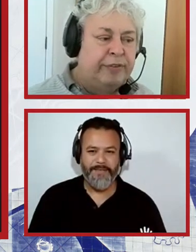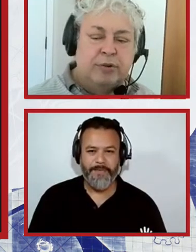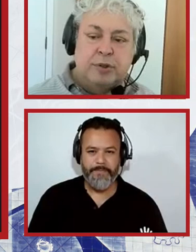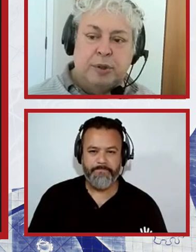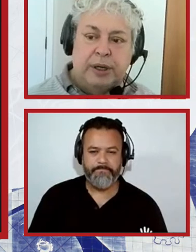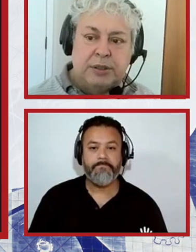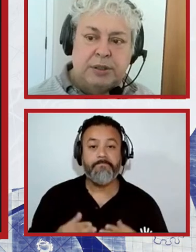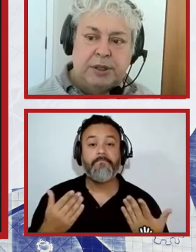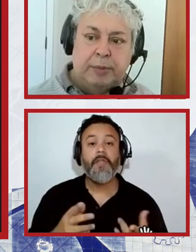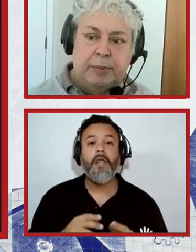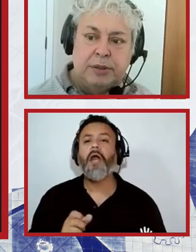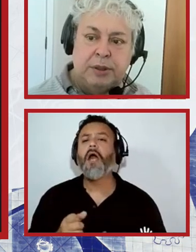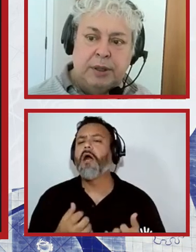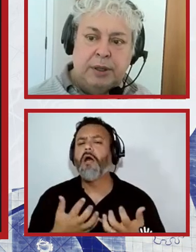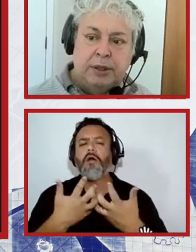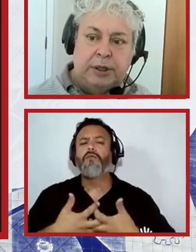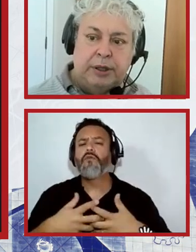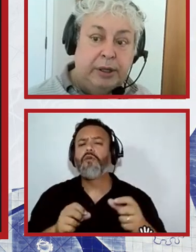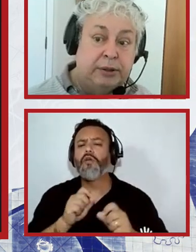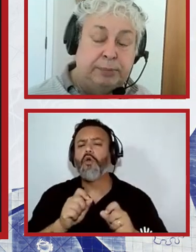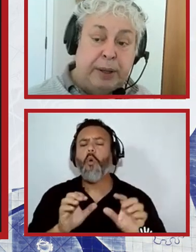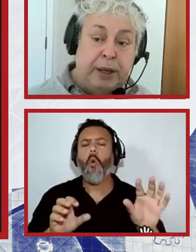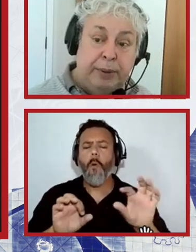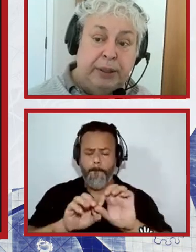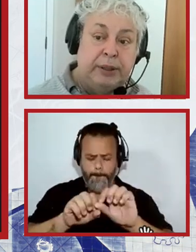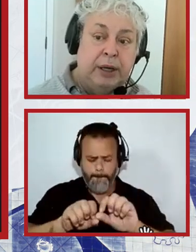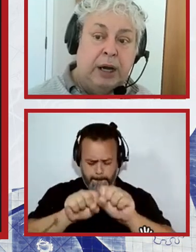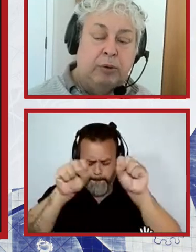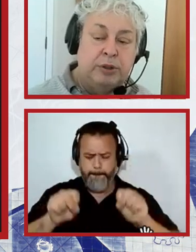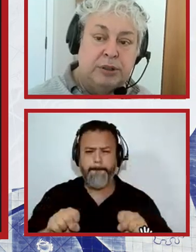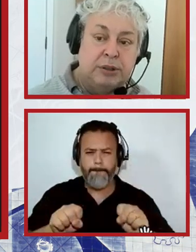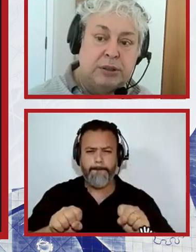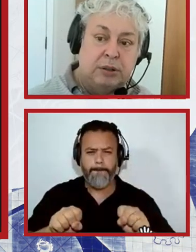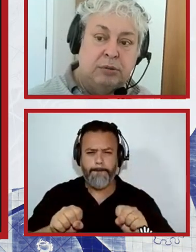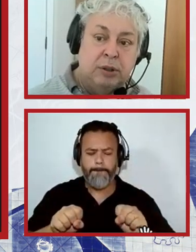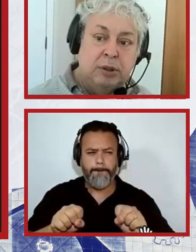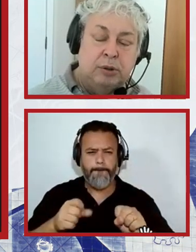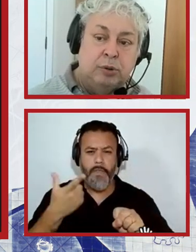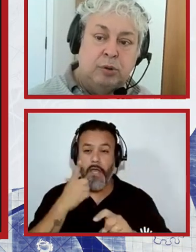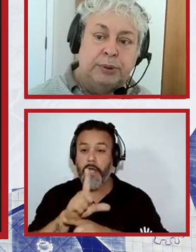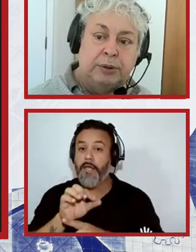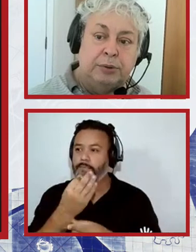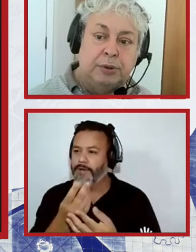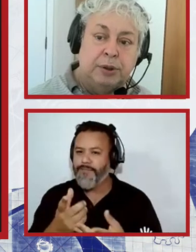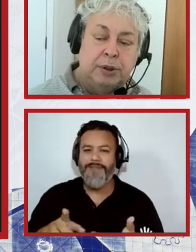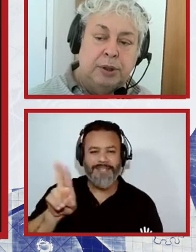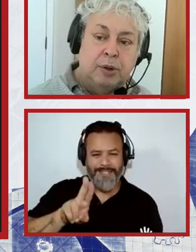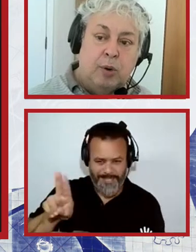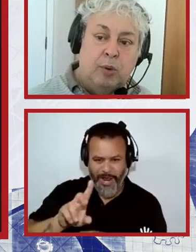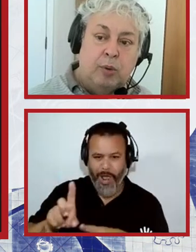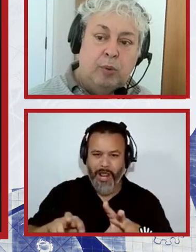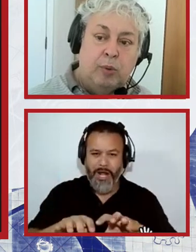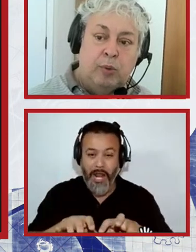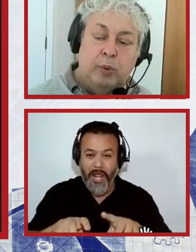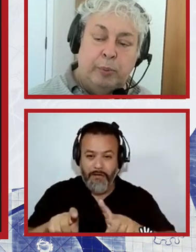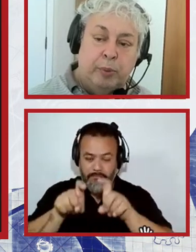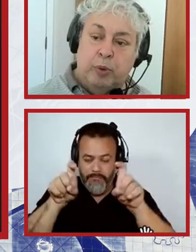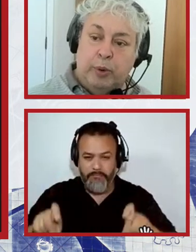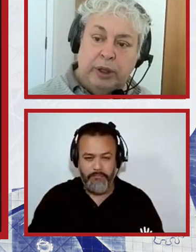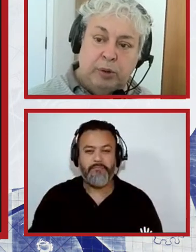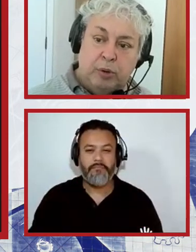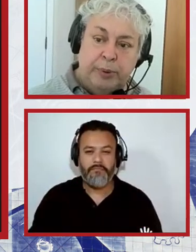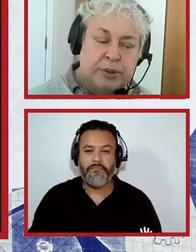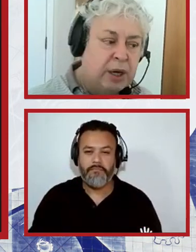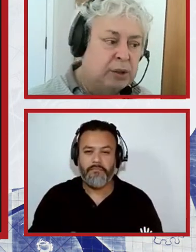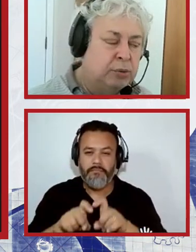Bom, como é que funciona esses sistemas que permitem a utilização do computador com